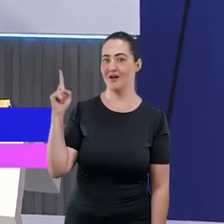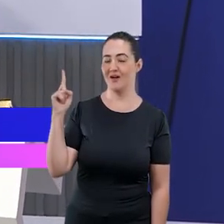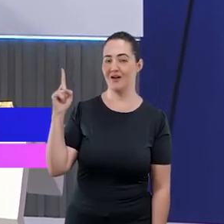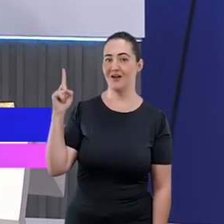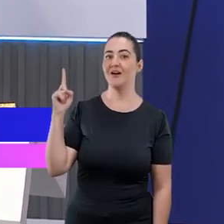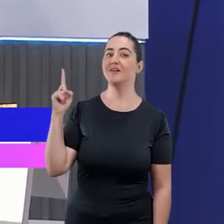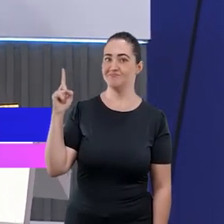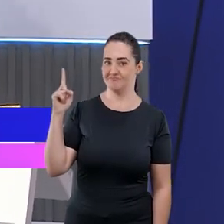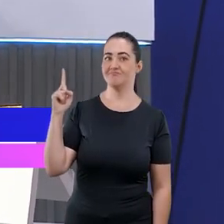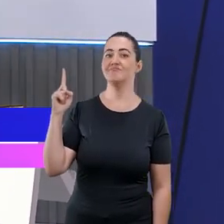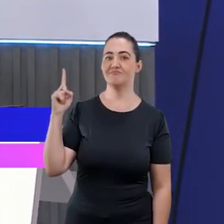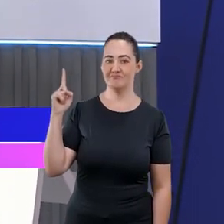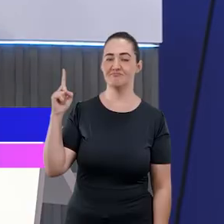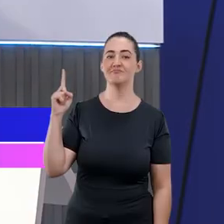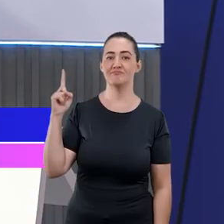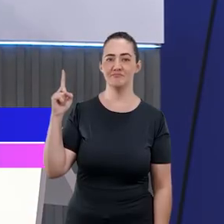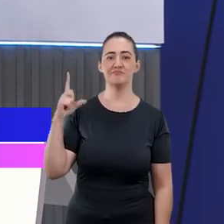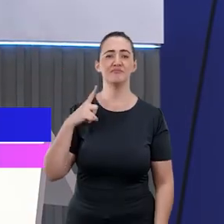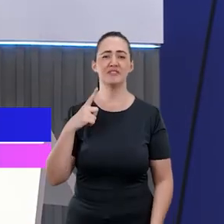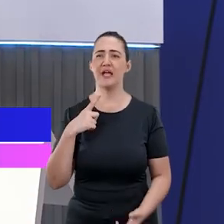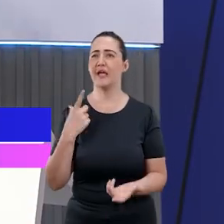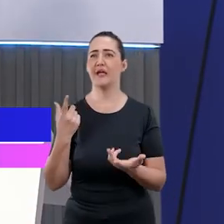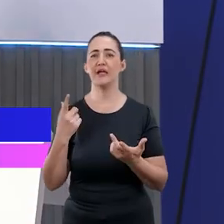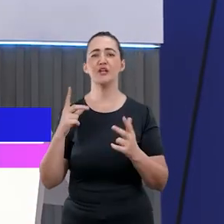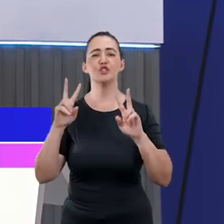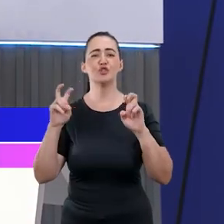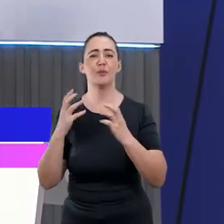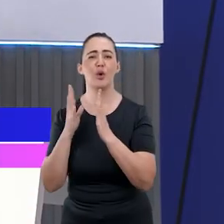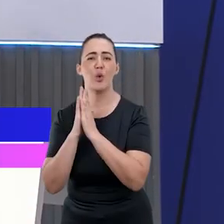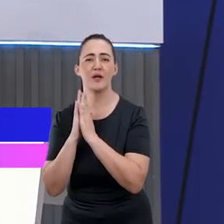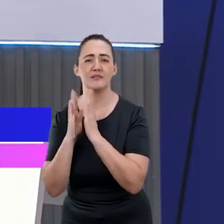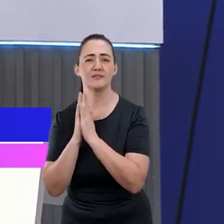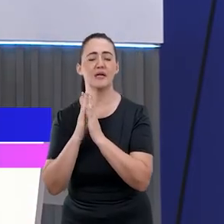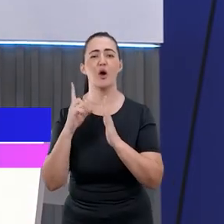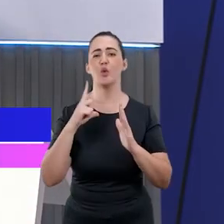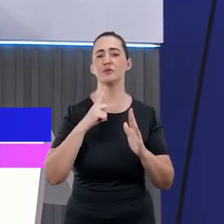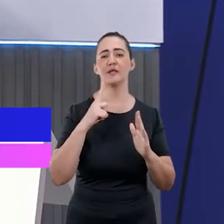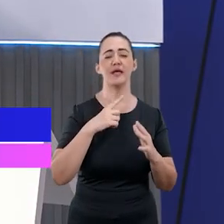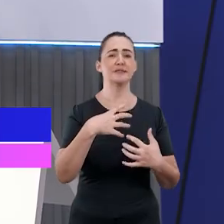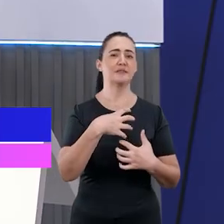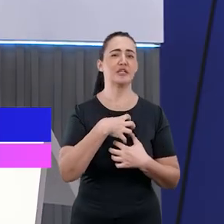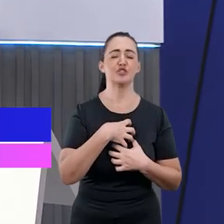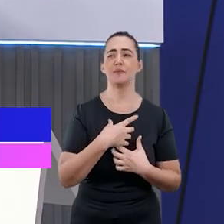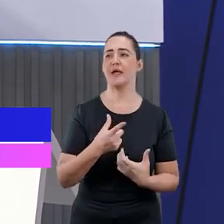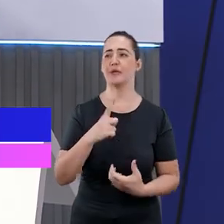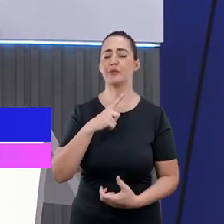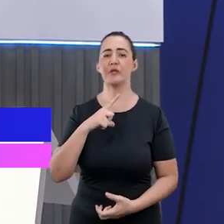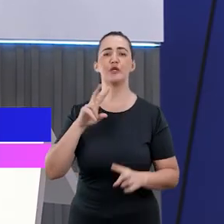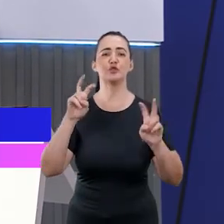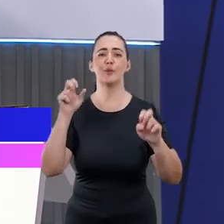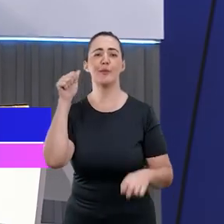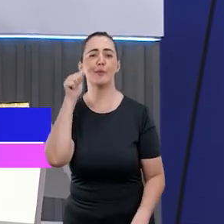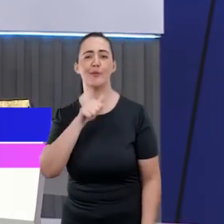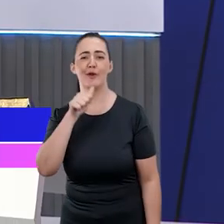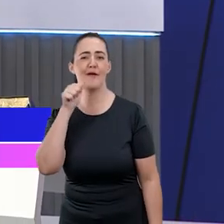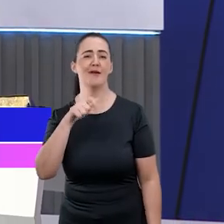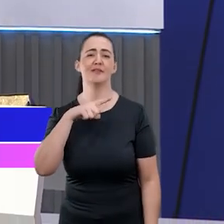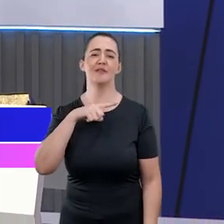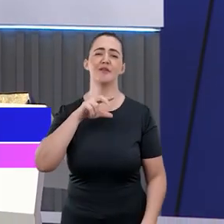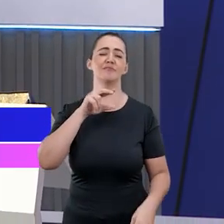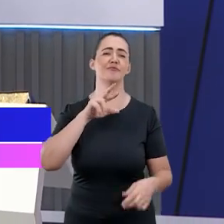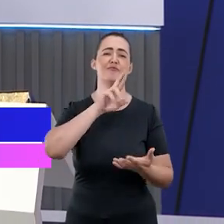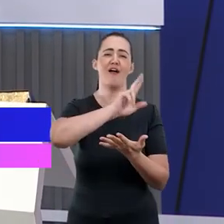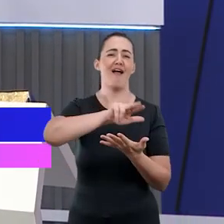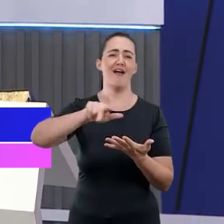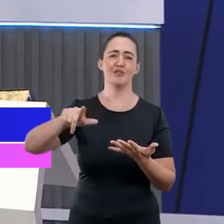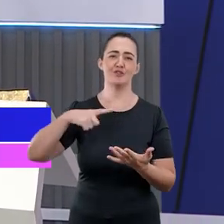de Deus. Ó, tem estudo de oração, evidências, sentimentos de mulheres. Aí você vai ver que tem várias páginas aqui